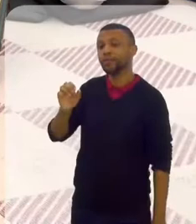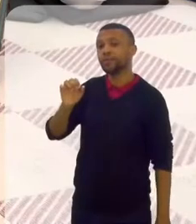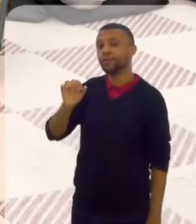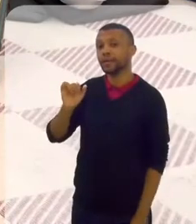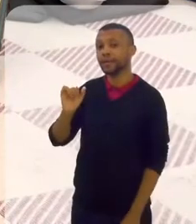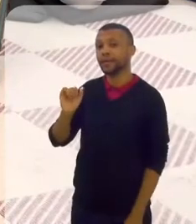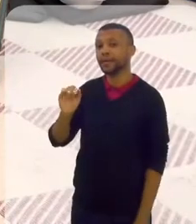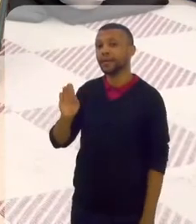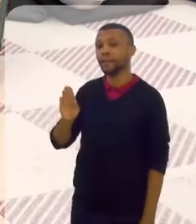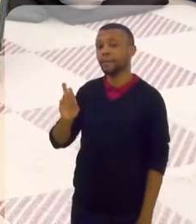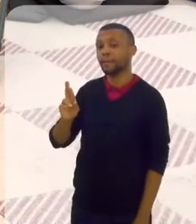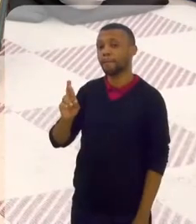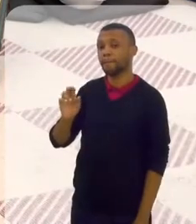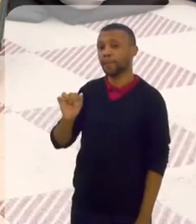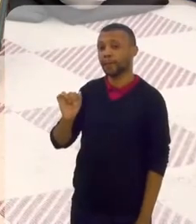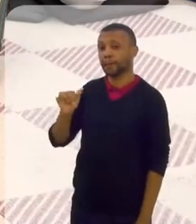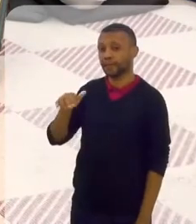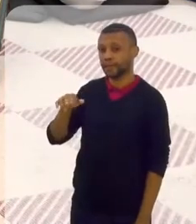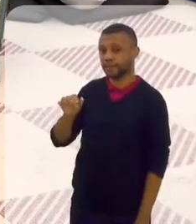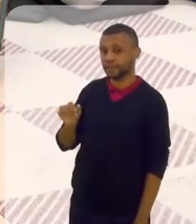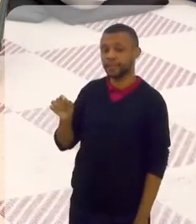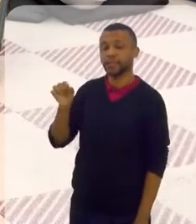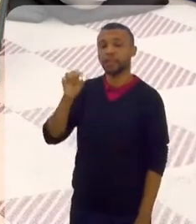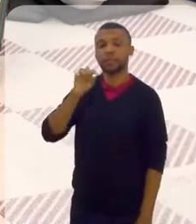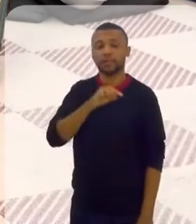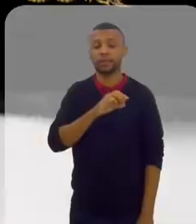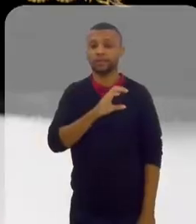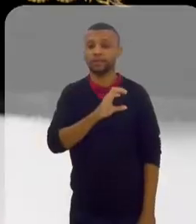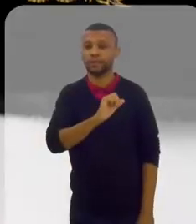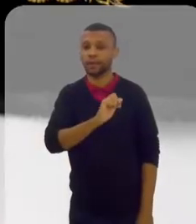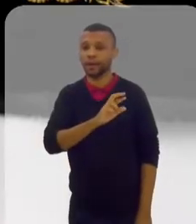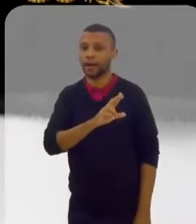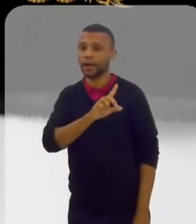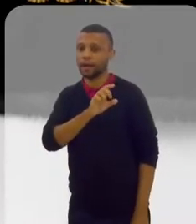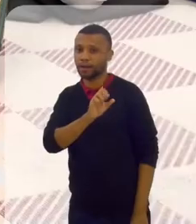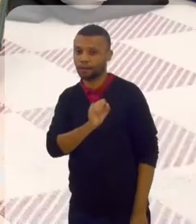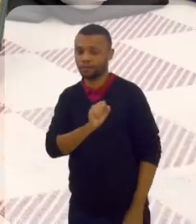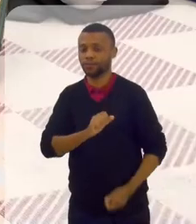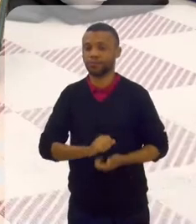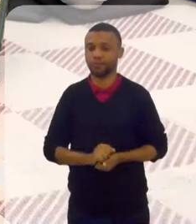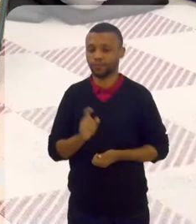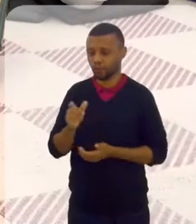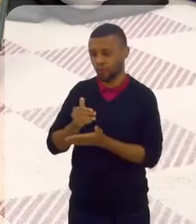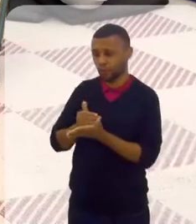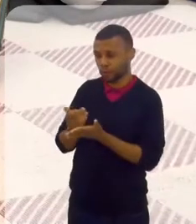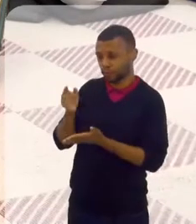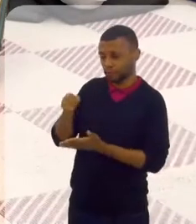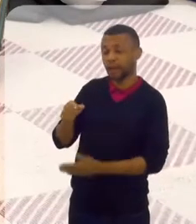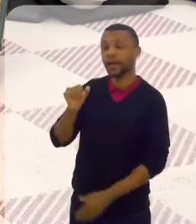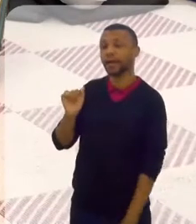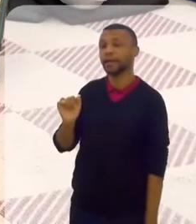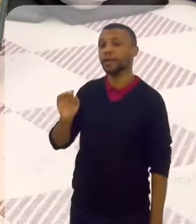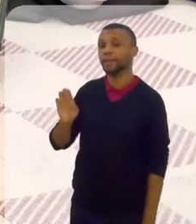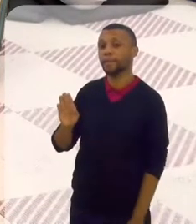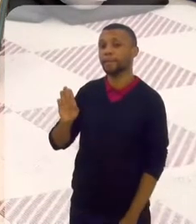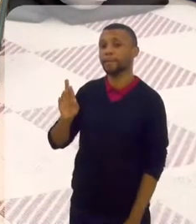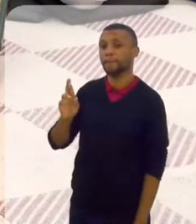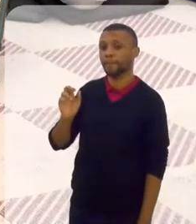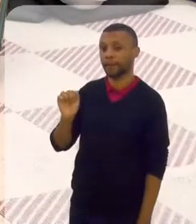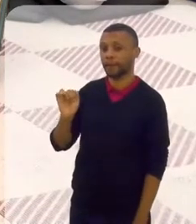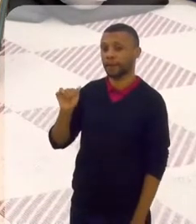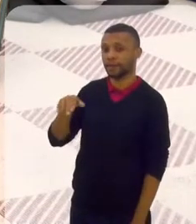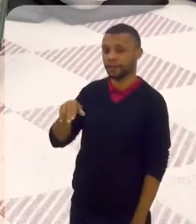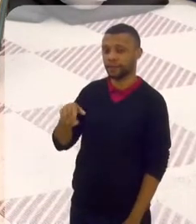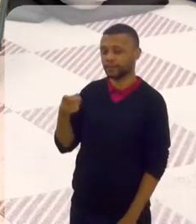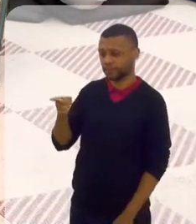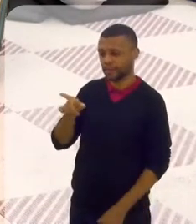acertei? Isso. E com Carlos Menezes. Vou começar por você,